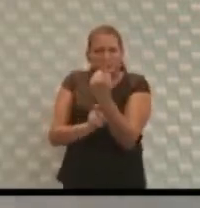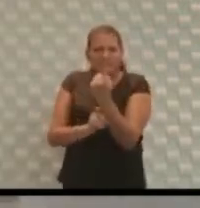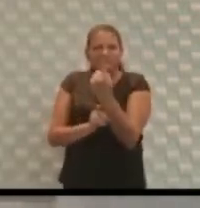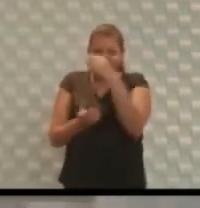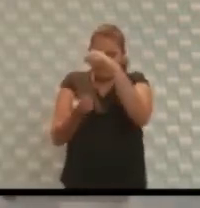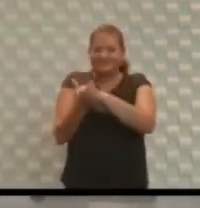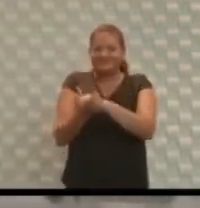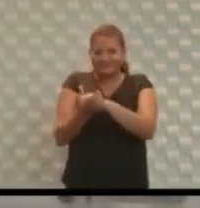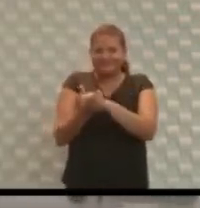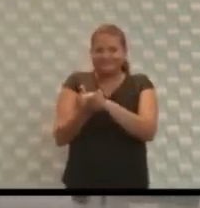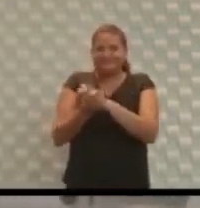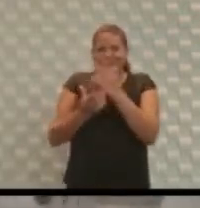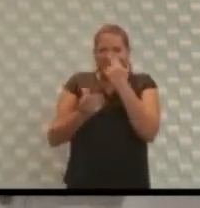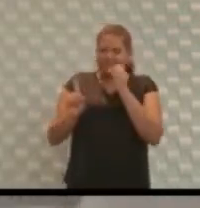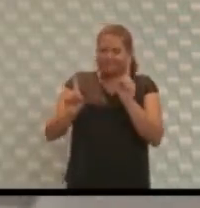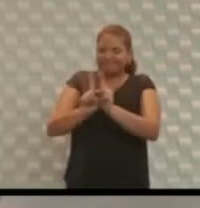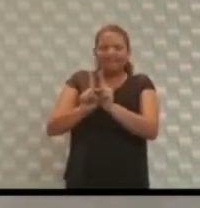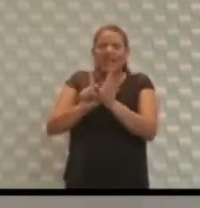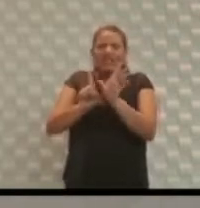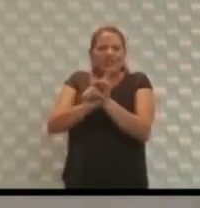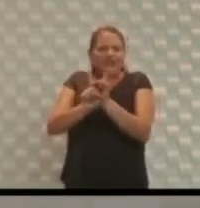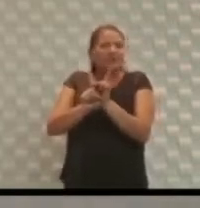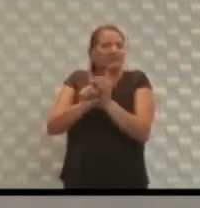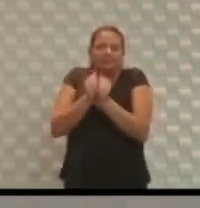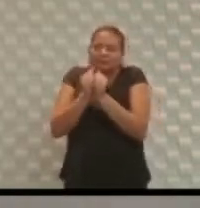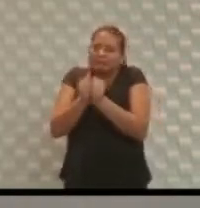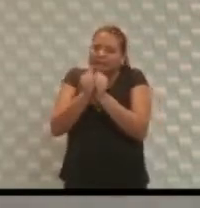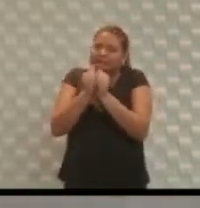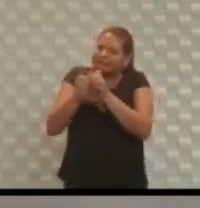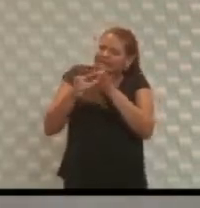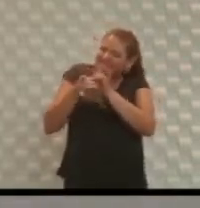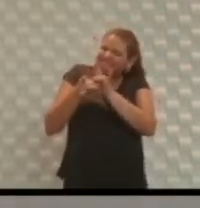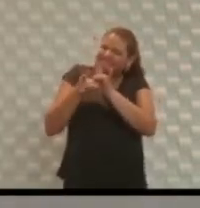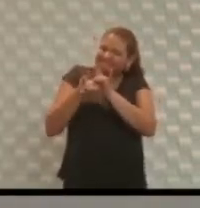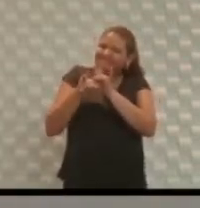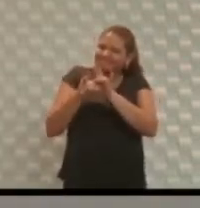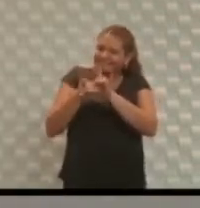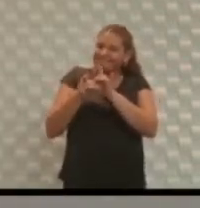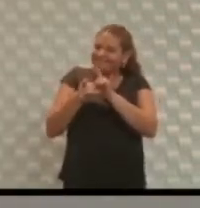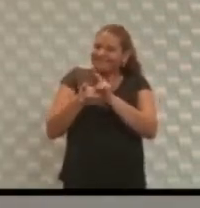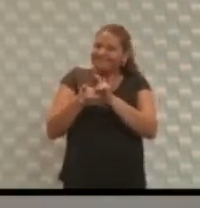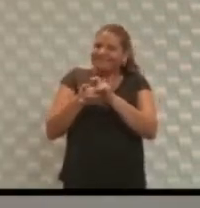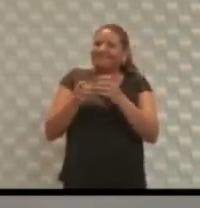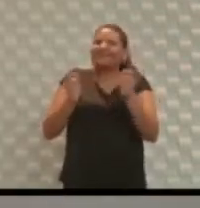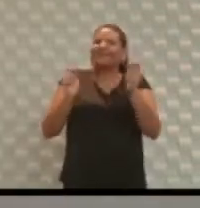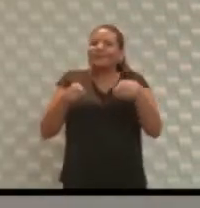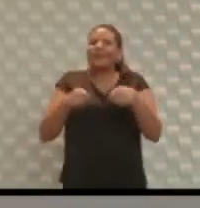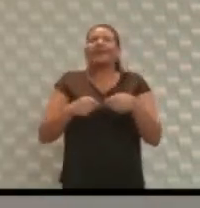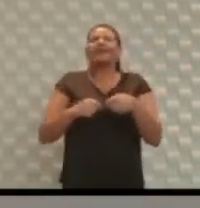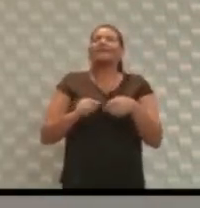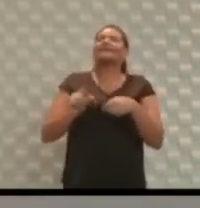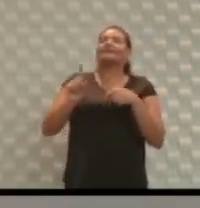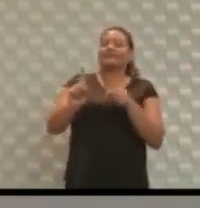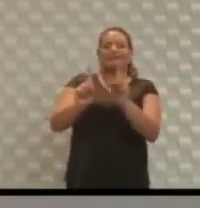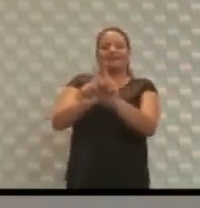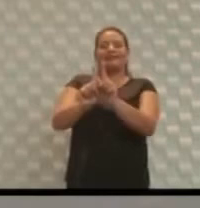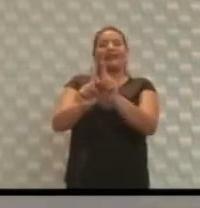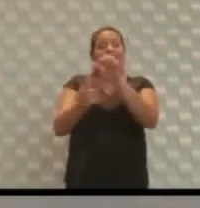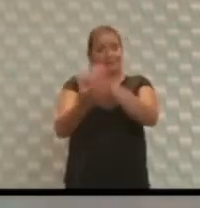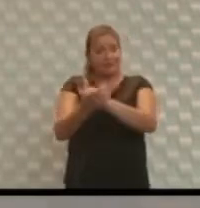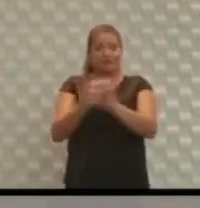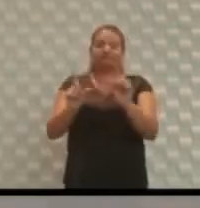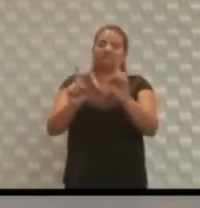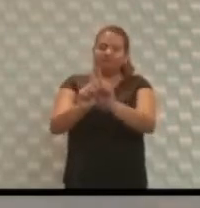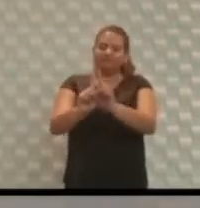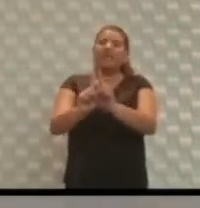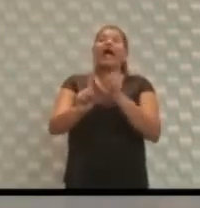é tão grudado que é difícil você ver o outro como sendo o outro e não você mesmo. Eu já estou nessa fase